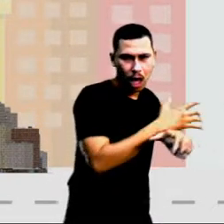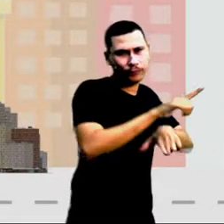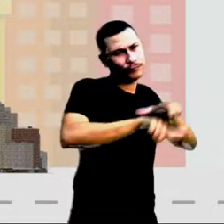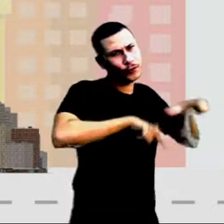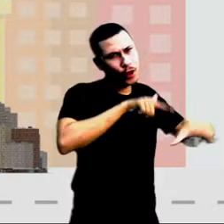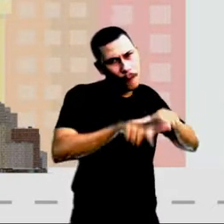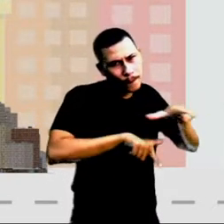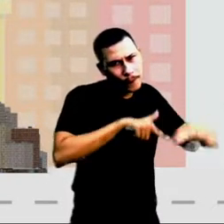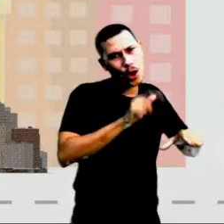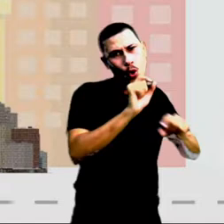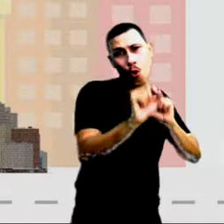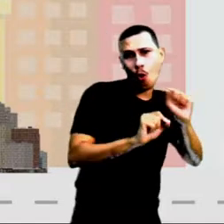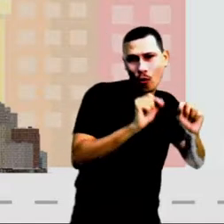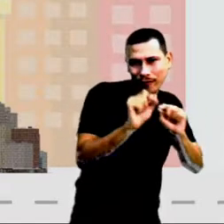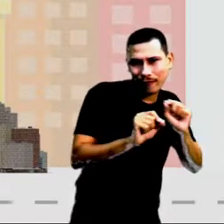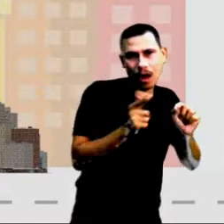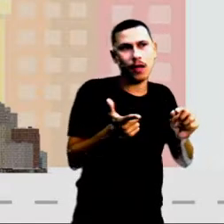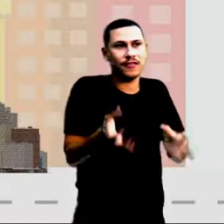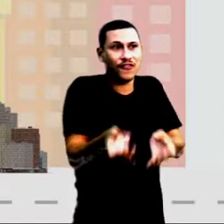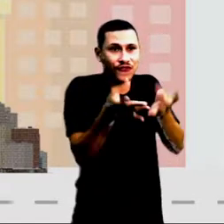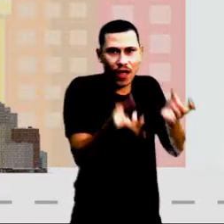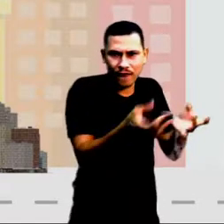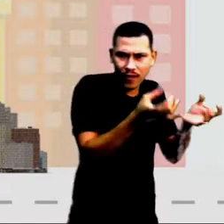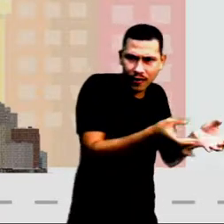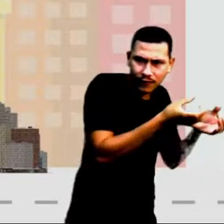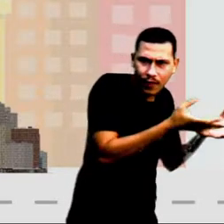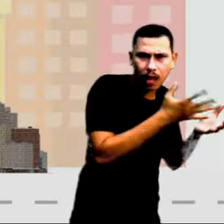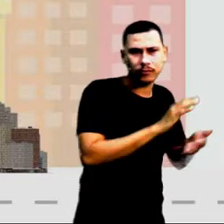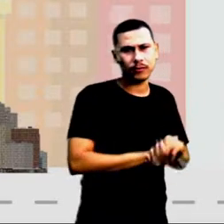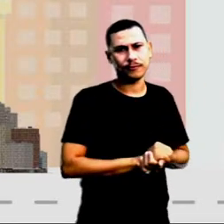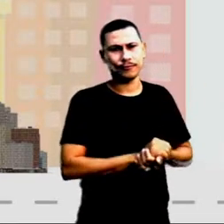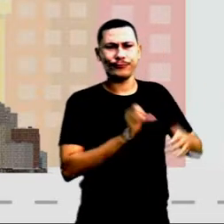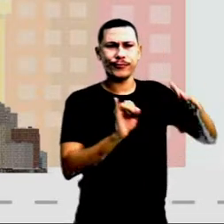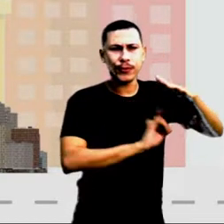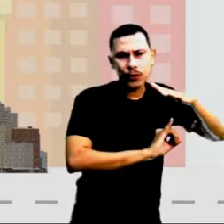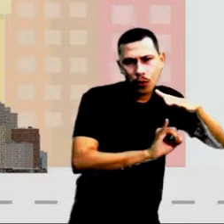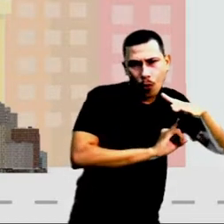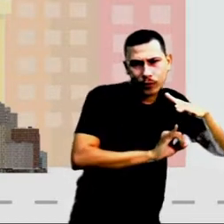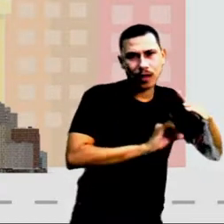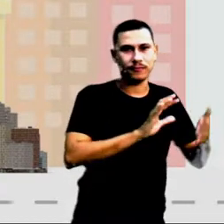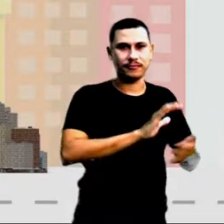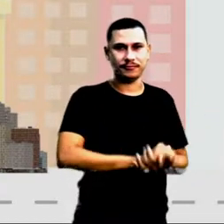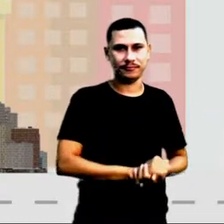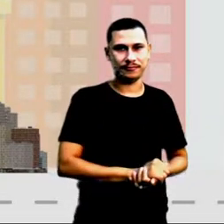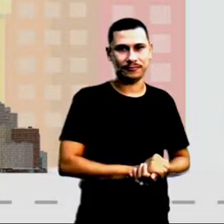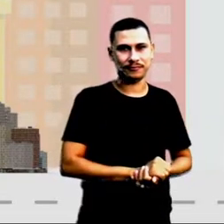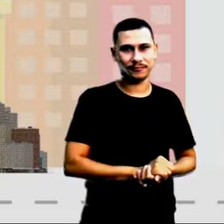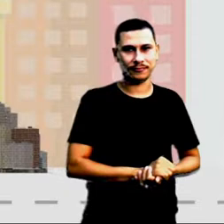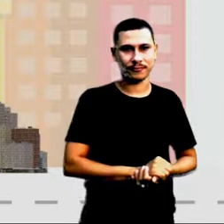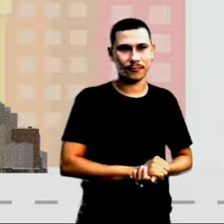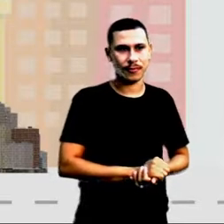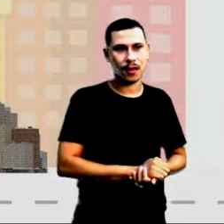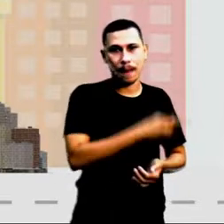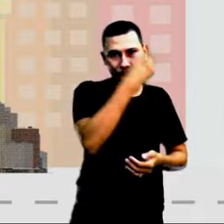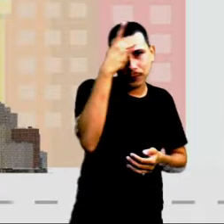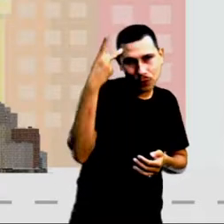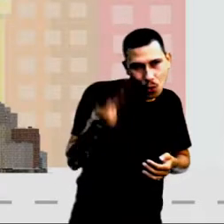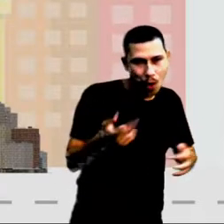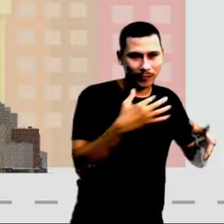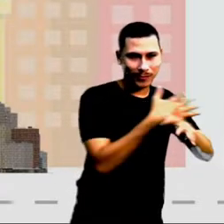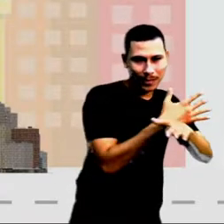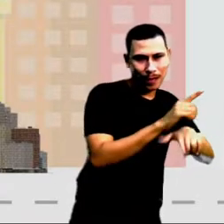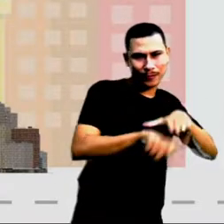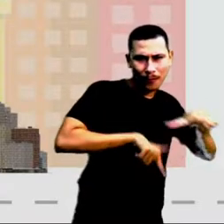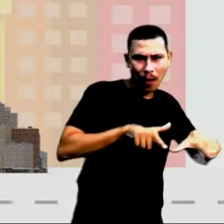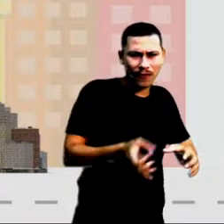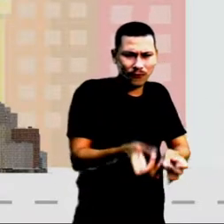a atividades comerciais e industriais. Comerciais por quê? Eles